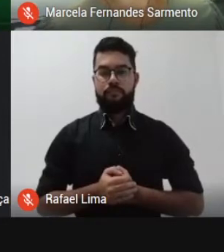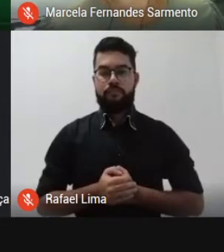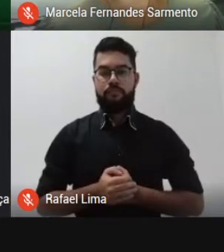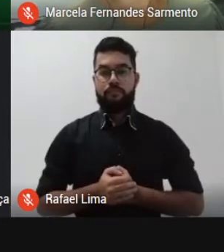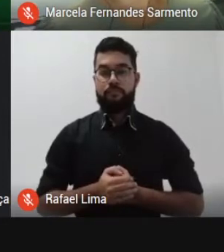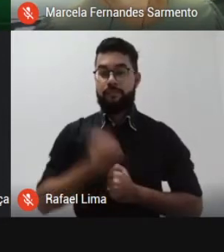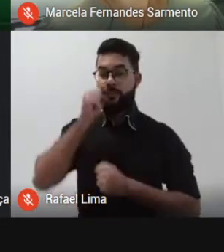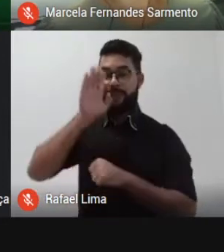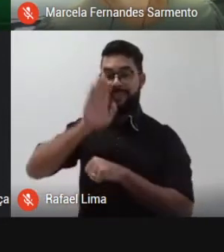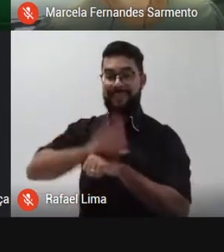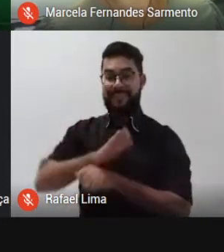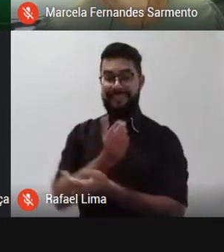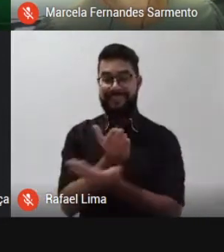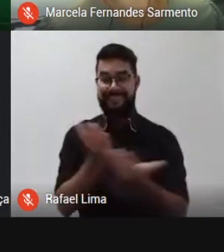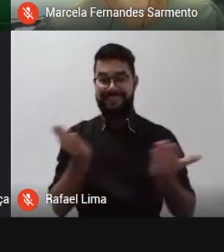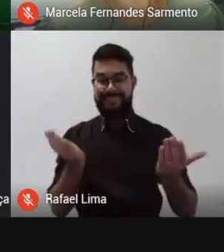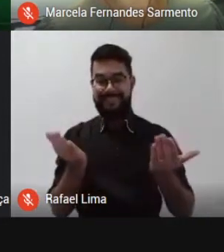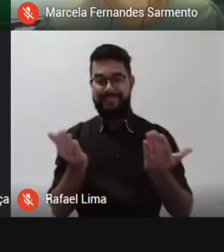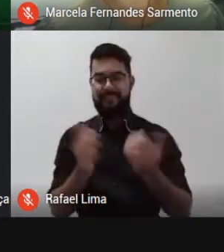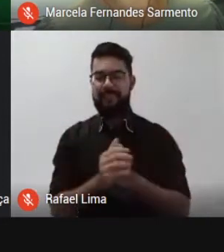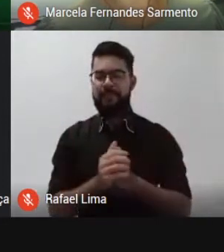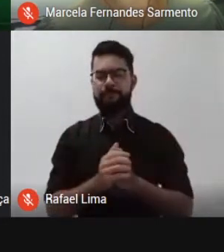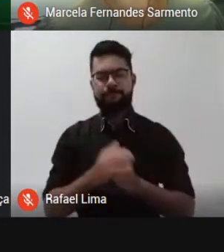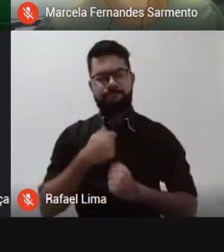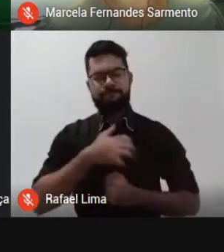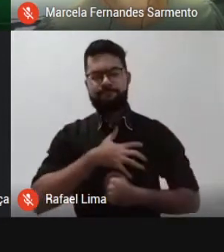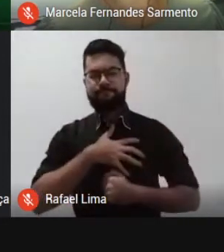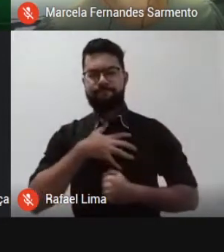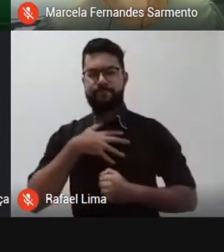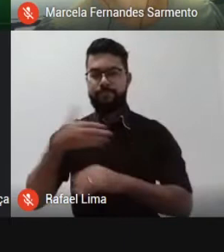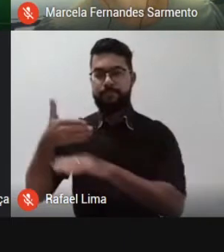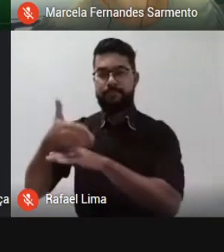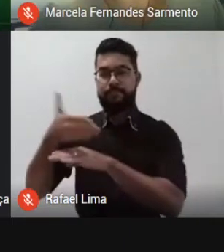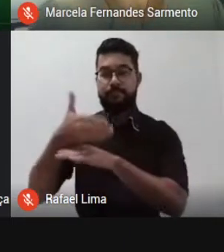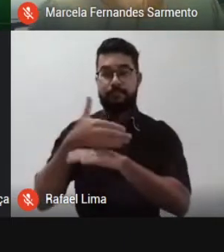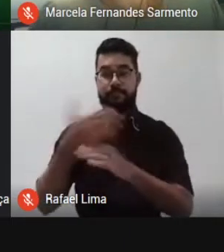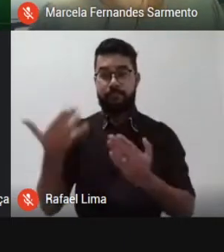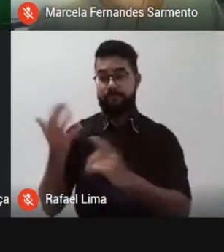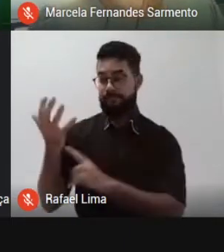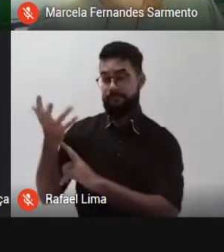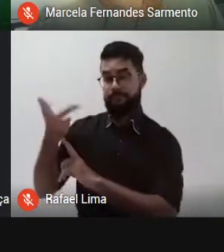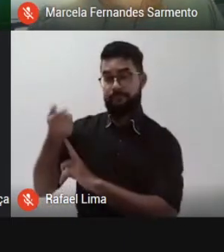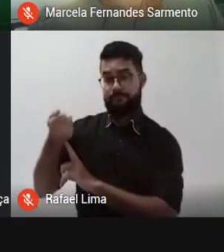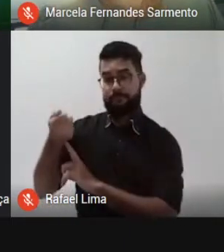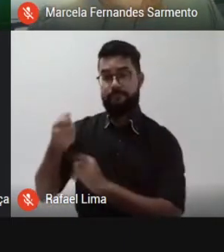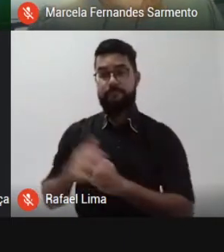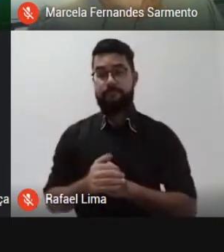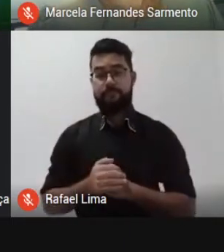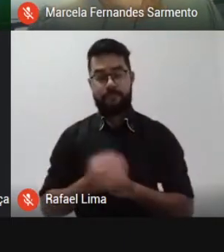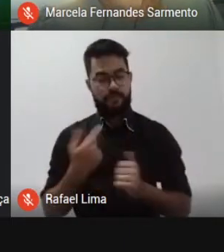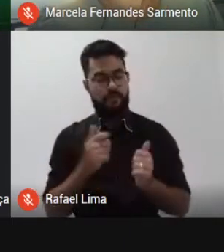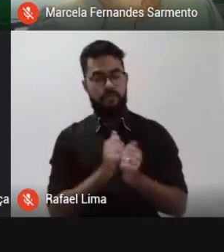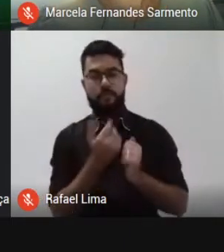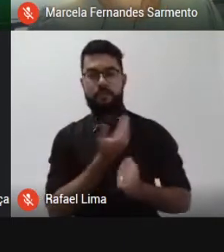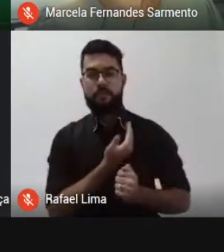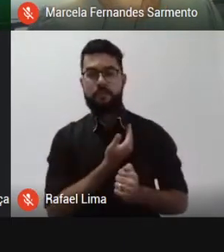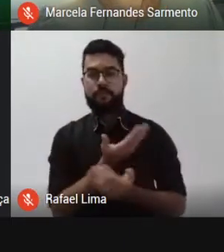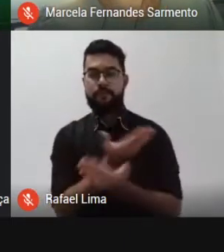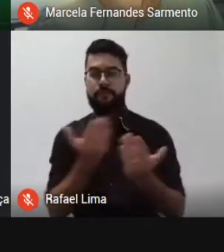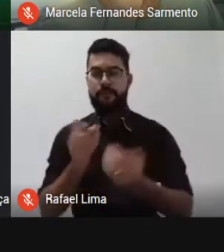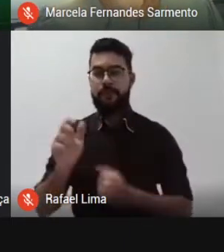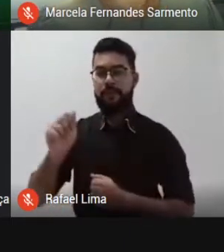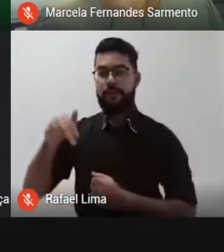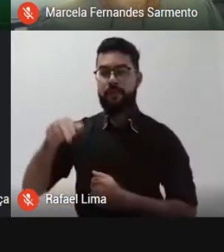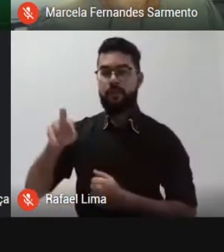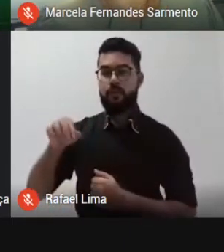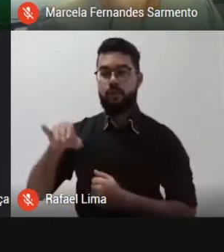boa tarde. Uma grande honra estar participando hoje aqui desse evento, né? Juntamente com meus amigos aí, Antônio e Rinaldo. E hoje eu